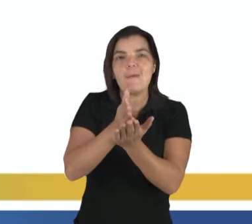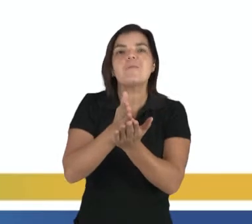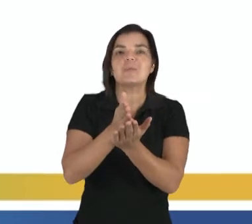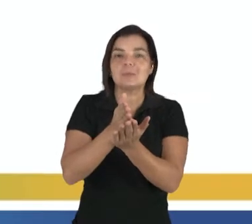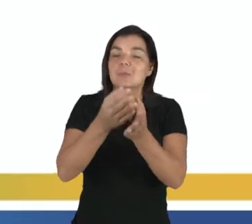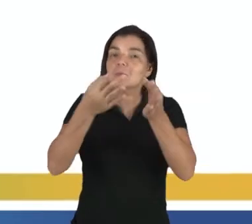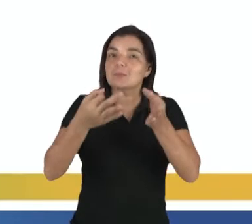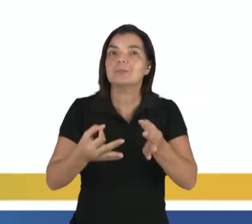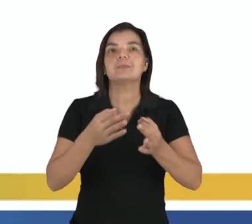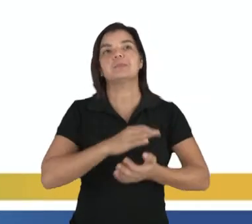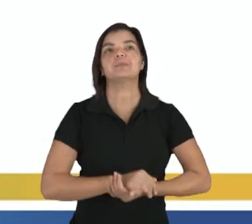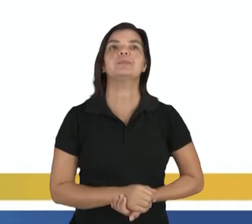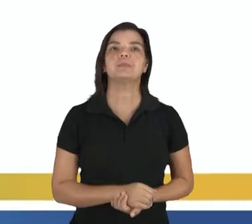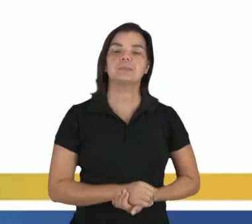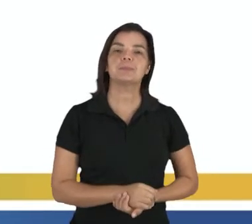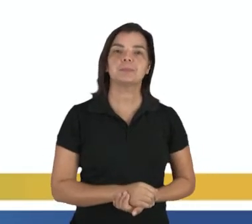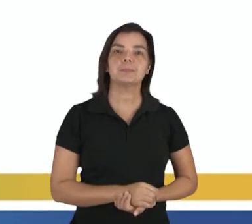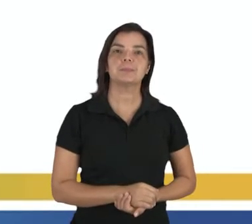seus caminhos.